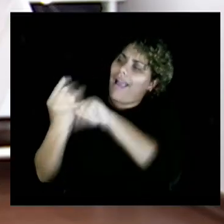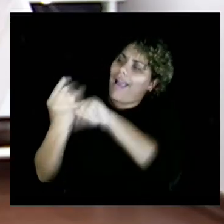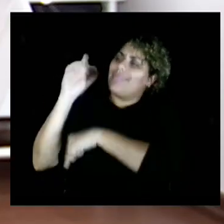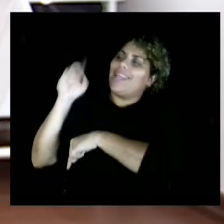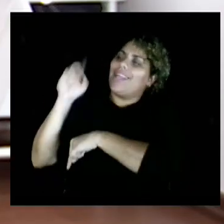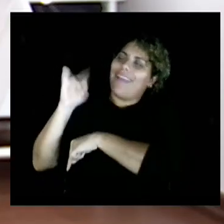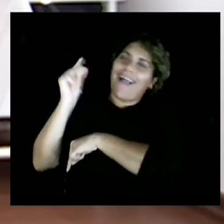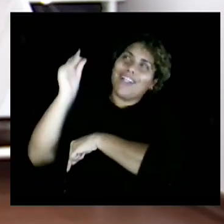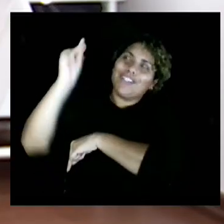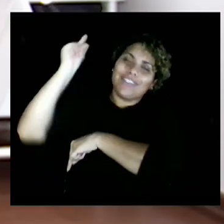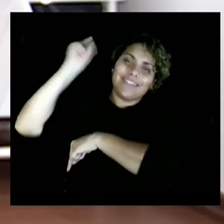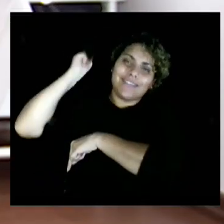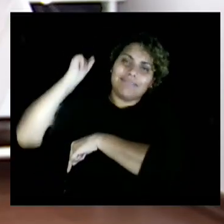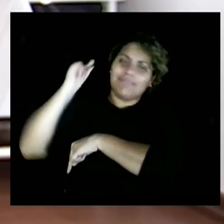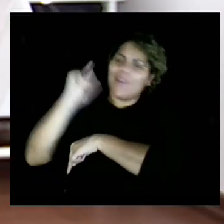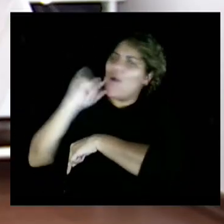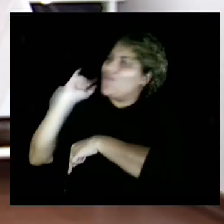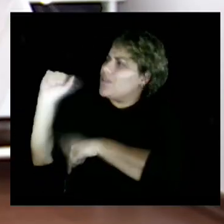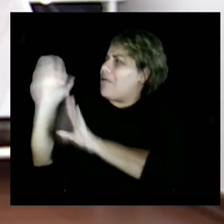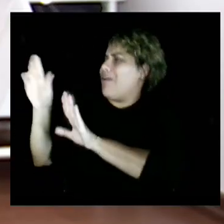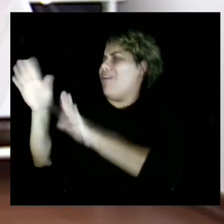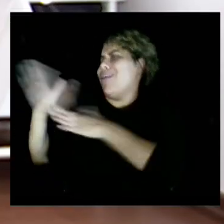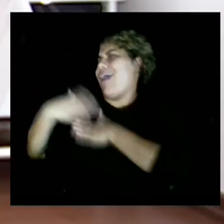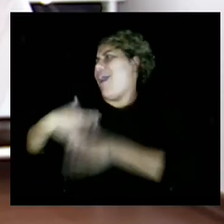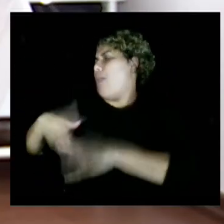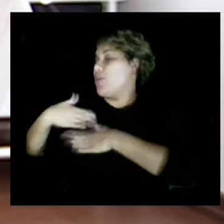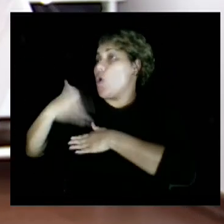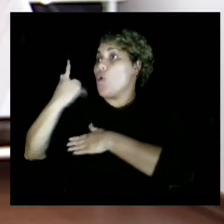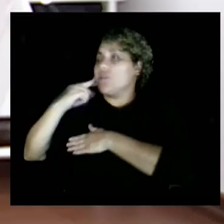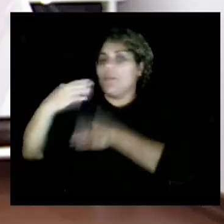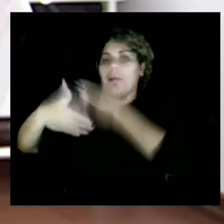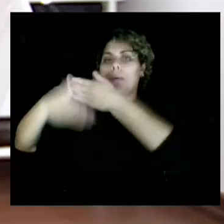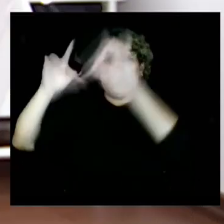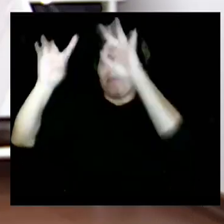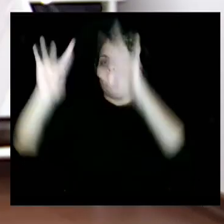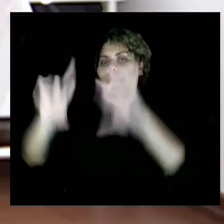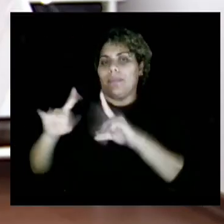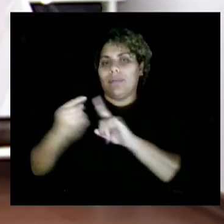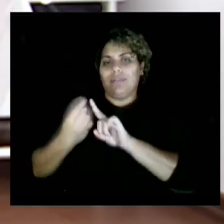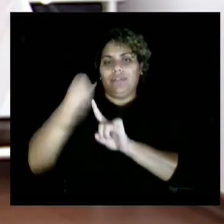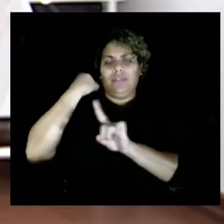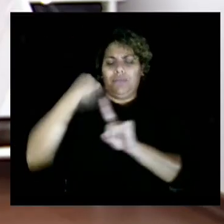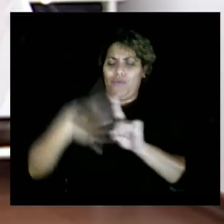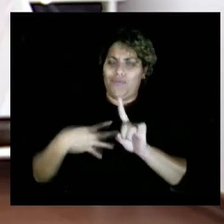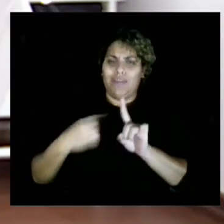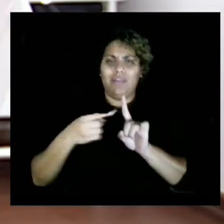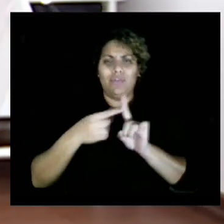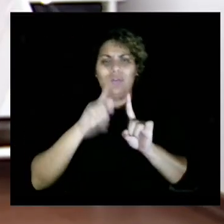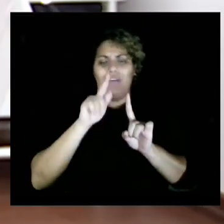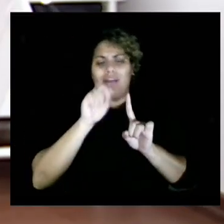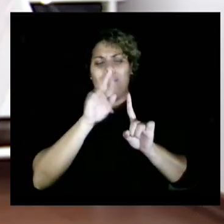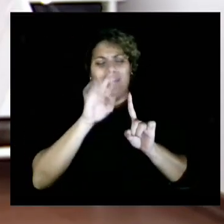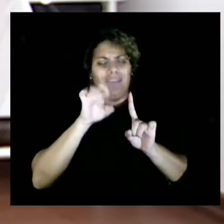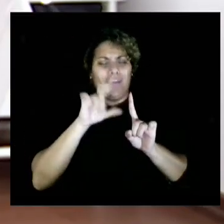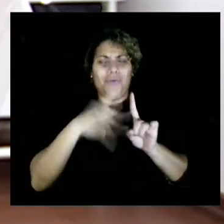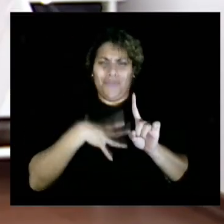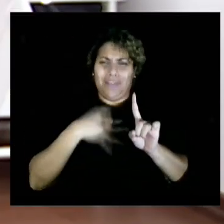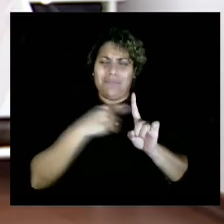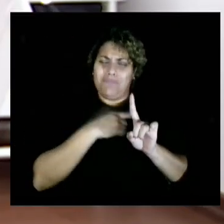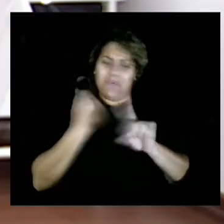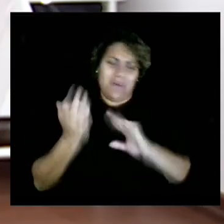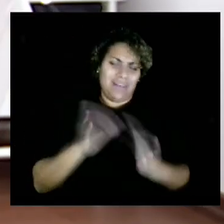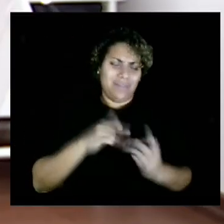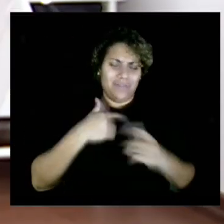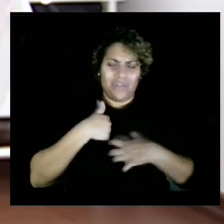certo. Porque quando eu perdi o Gabriel, a gente ficou muito sem chão. Então eu achei que não seria